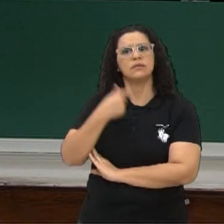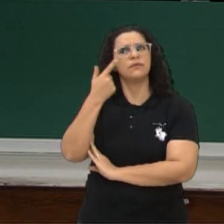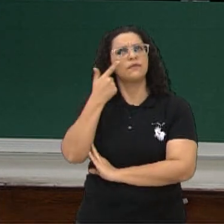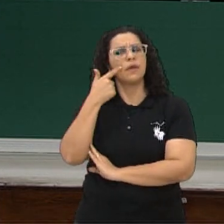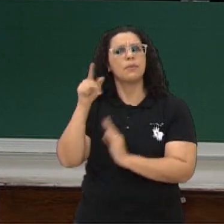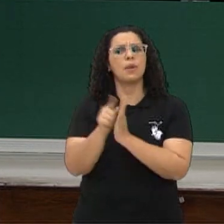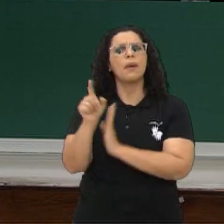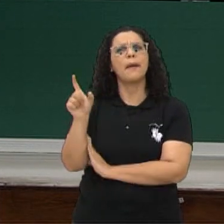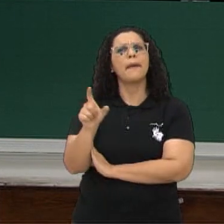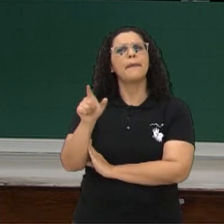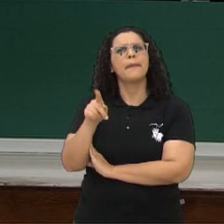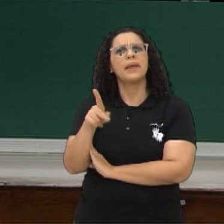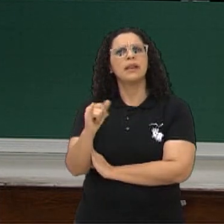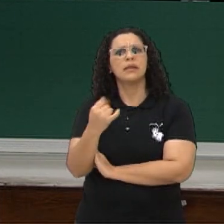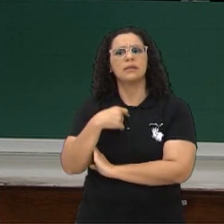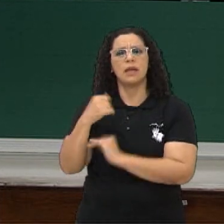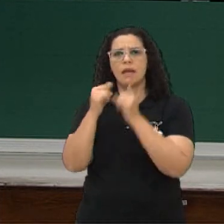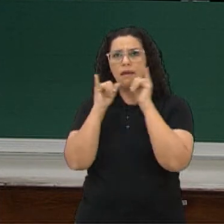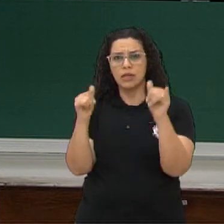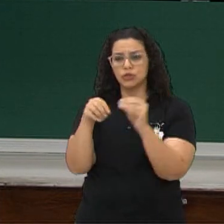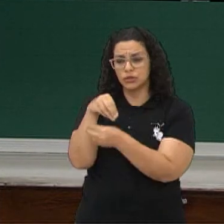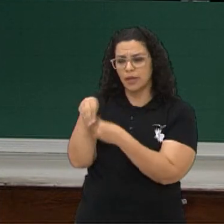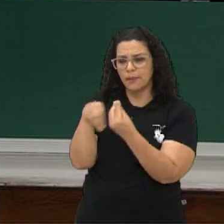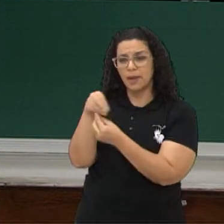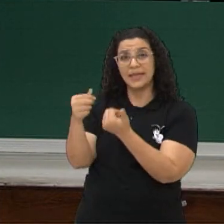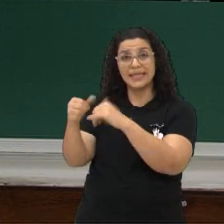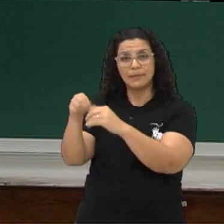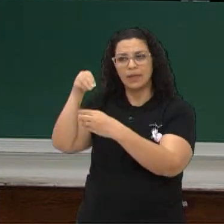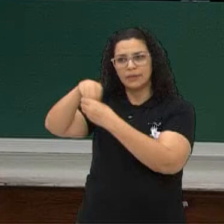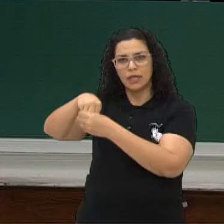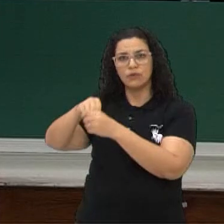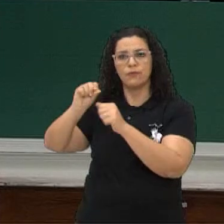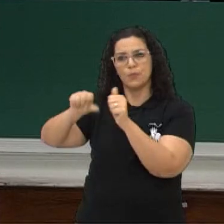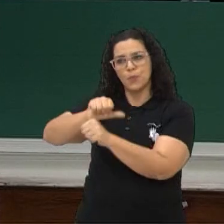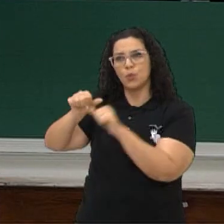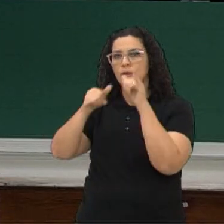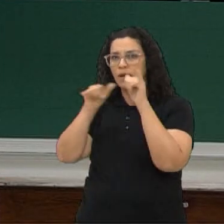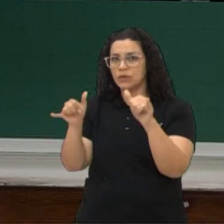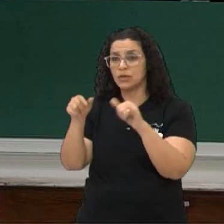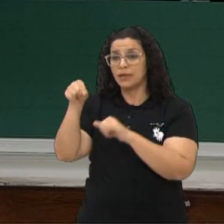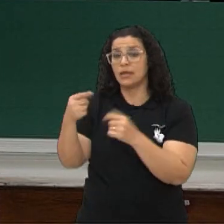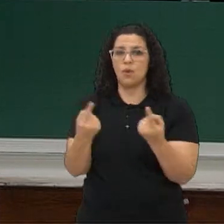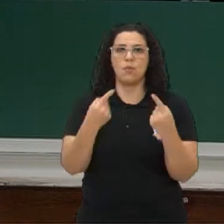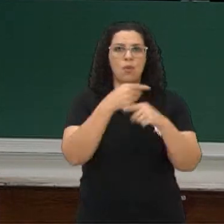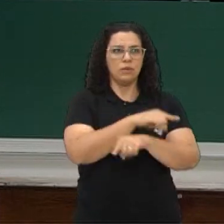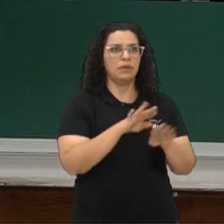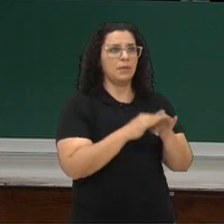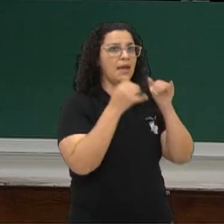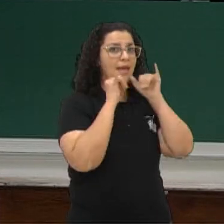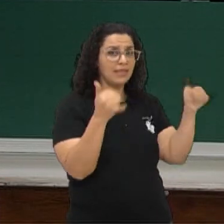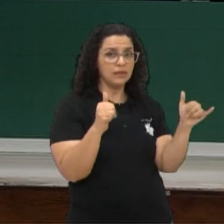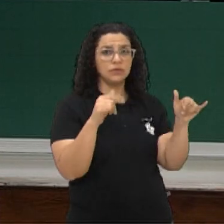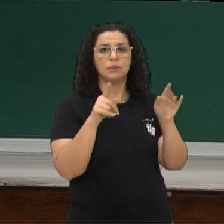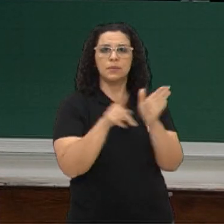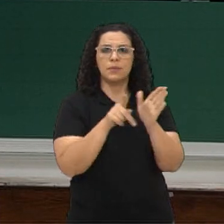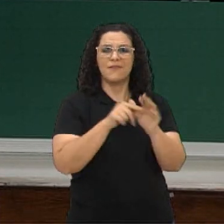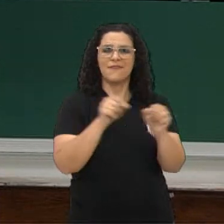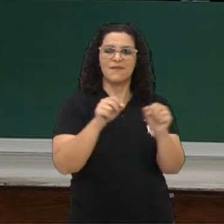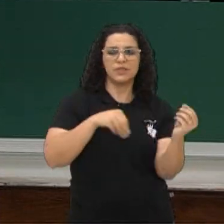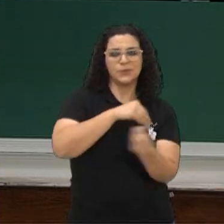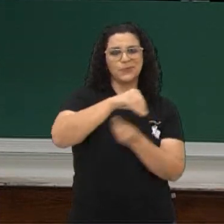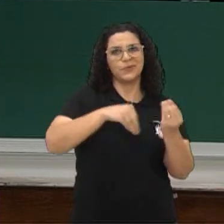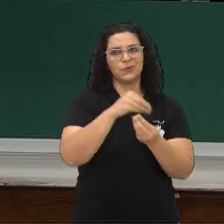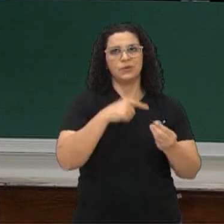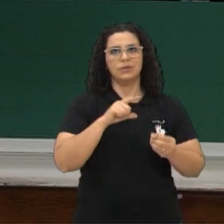precisa, a energia química produz a eletricidade, no caso da eletrólise, a energia elétrica vai produzir essa